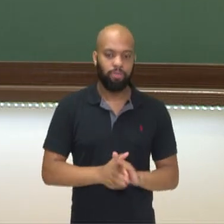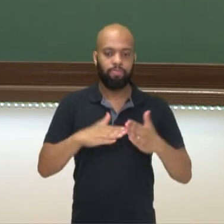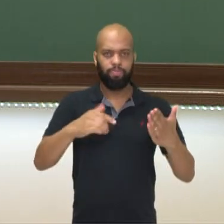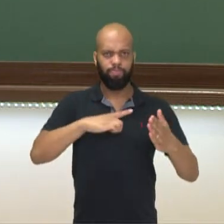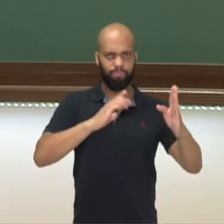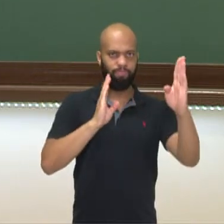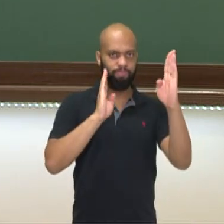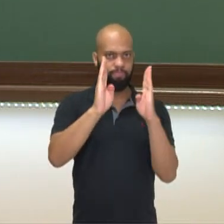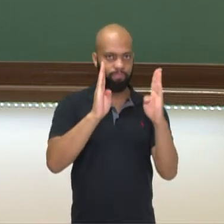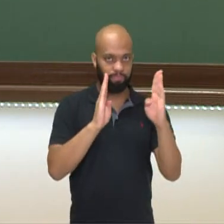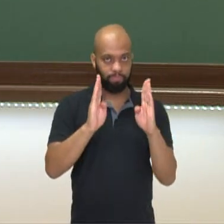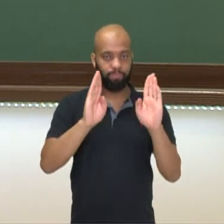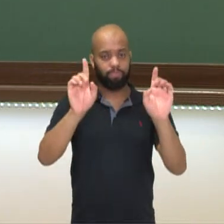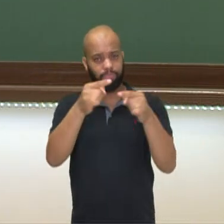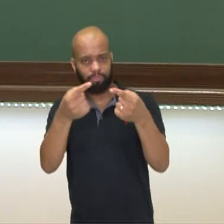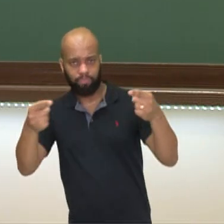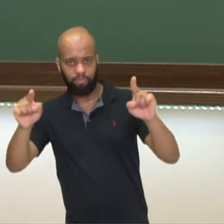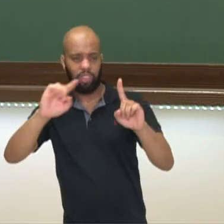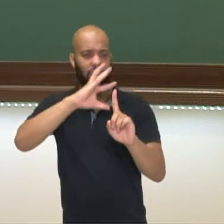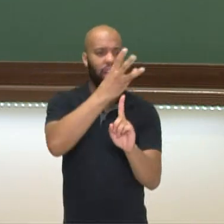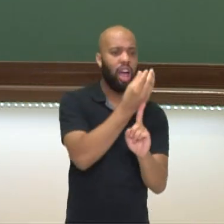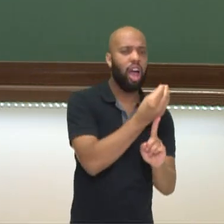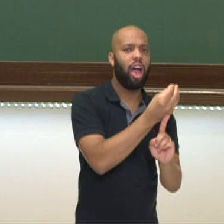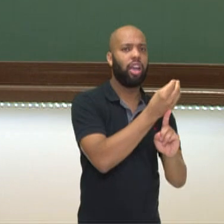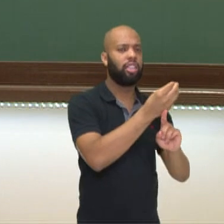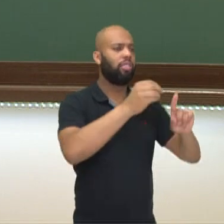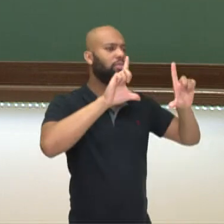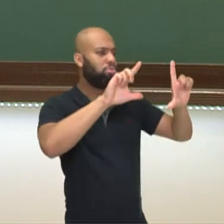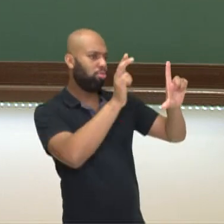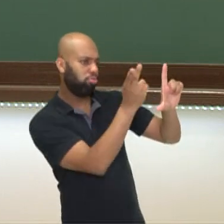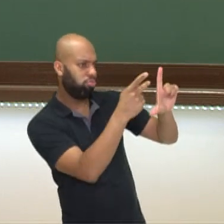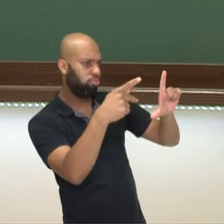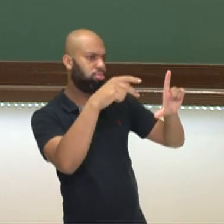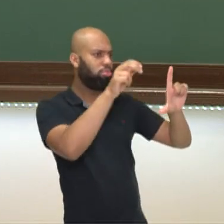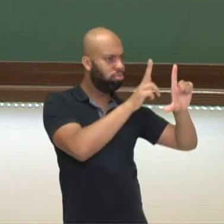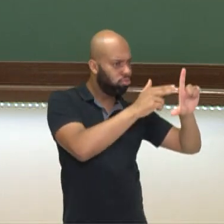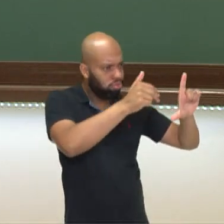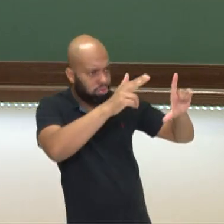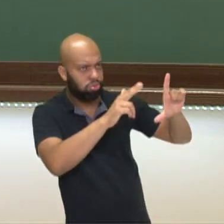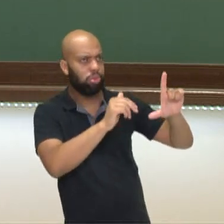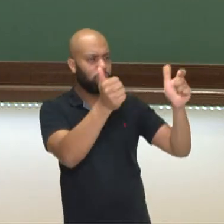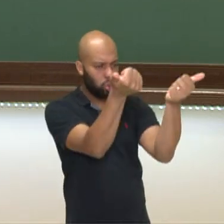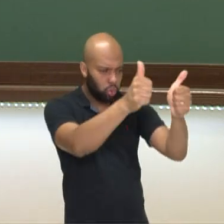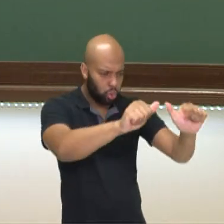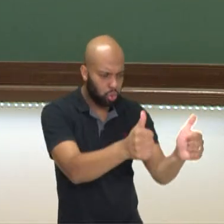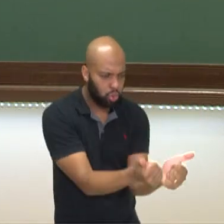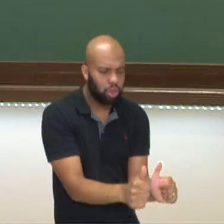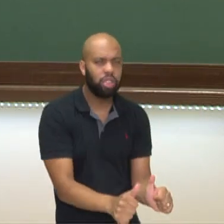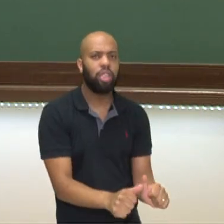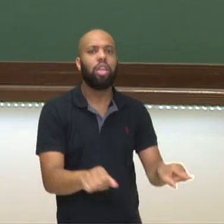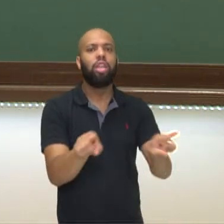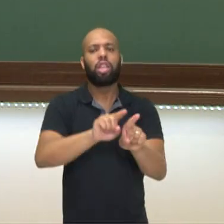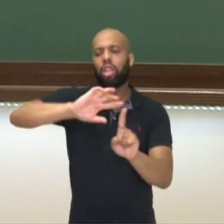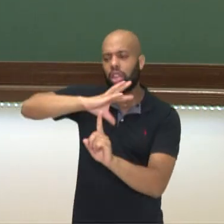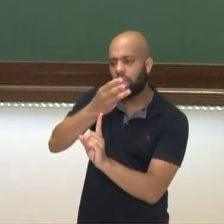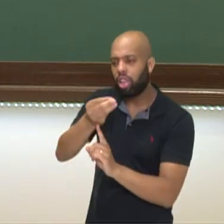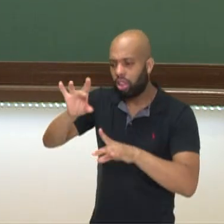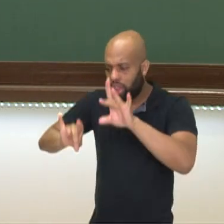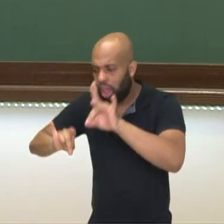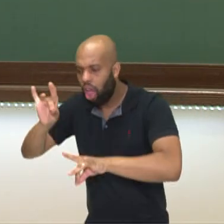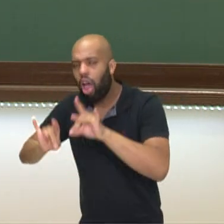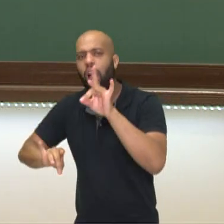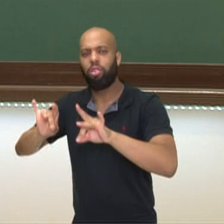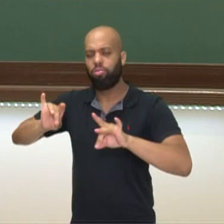Naquele período, a música, as artes visuais como pintura, quadro, escultura, o teatro, a